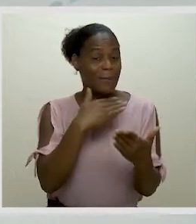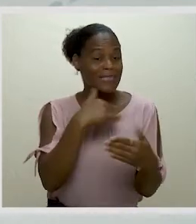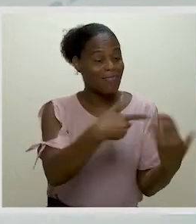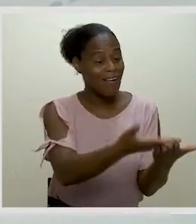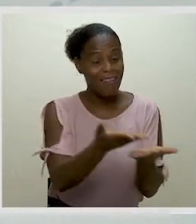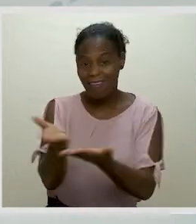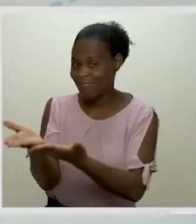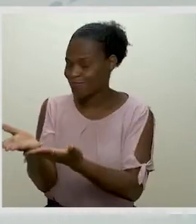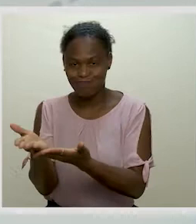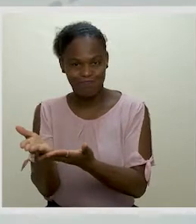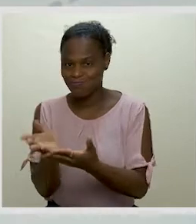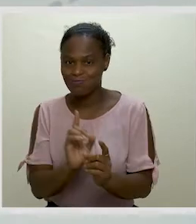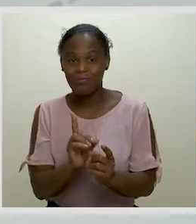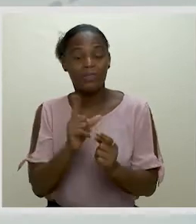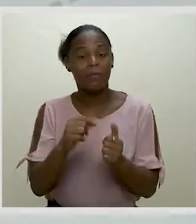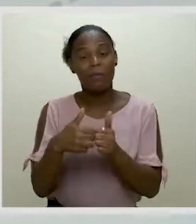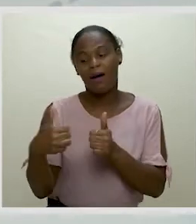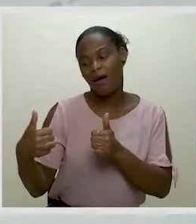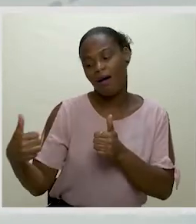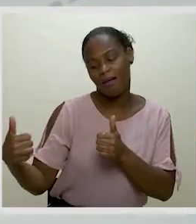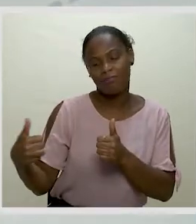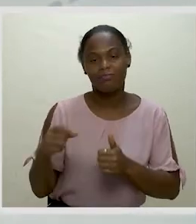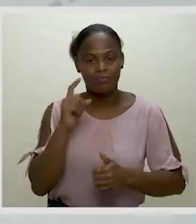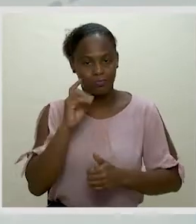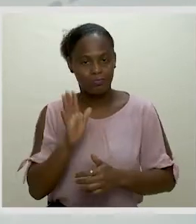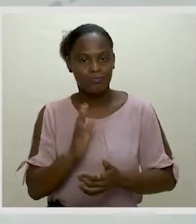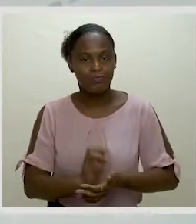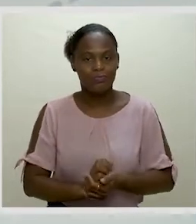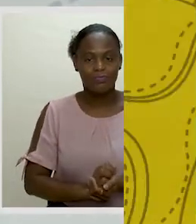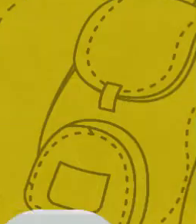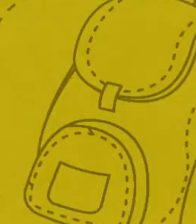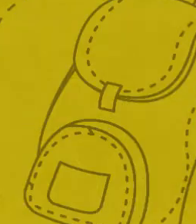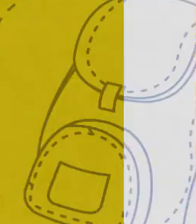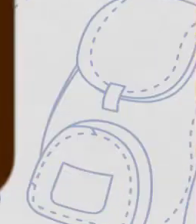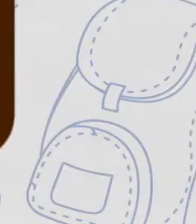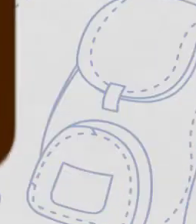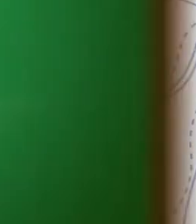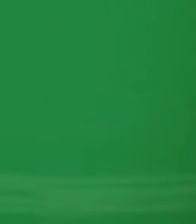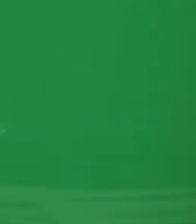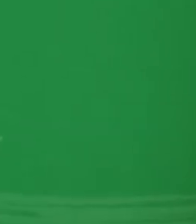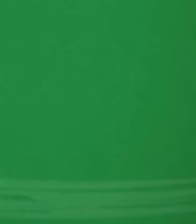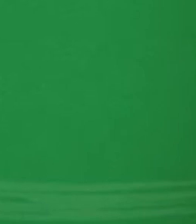escolares. É importante também manter uma distância segura.